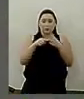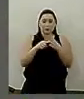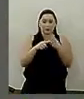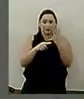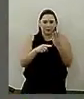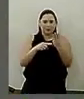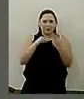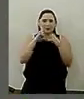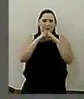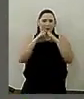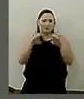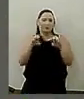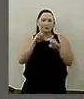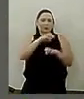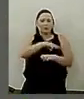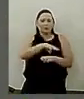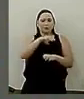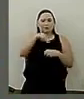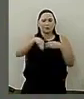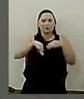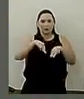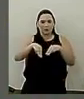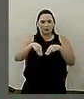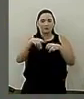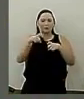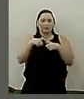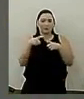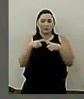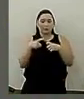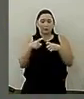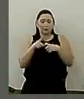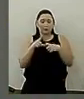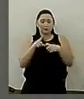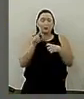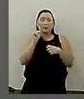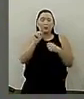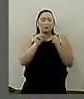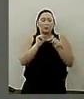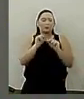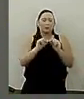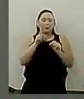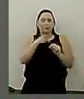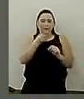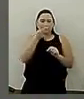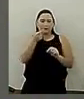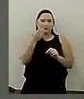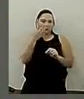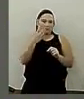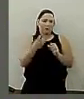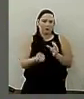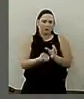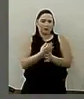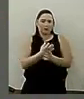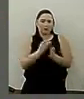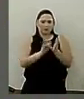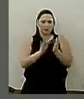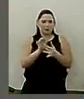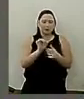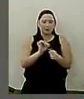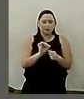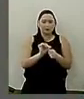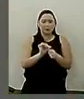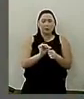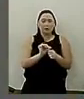evangelhos sinóticos, Mateus, Marcos e Lucas, descrevem os 4 milagres que Jesus realiza aqui